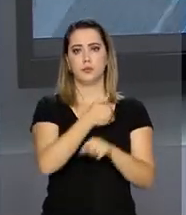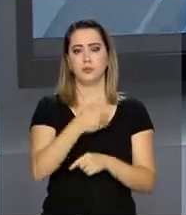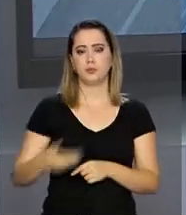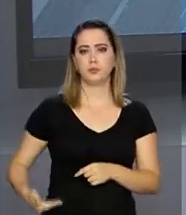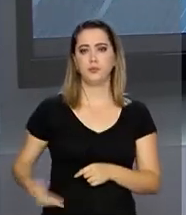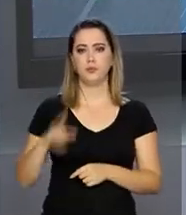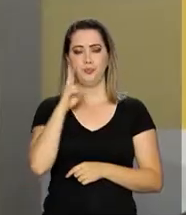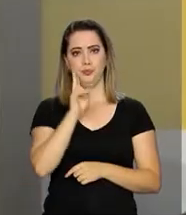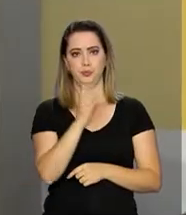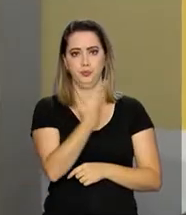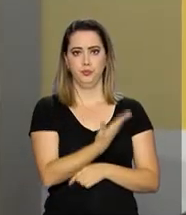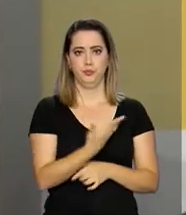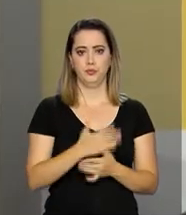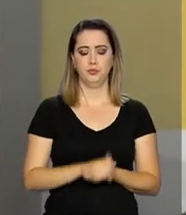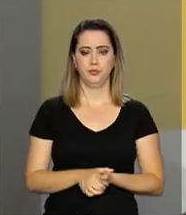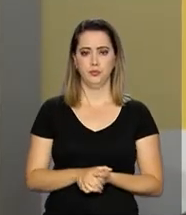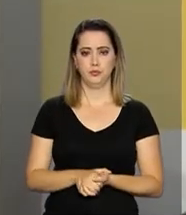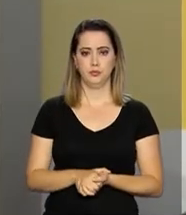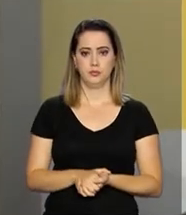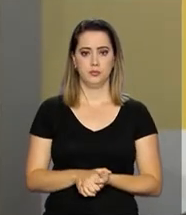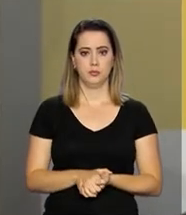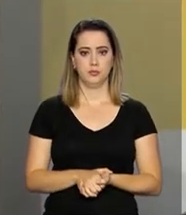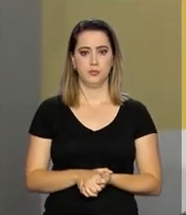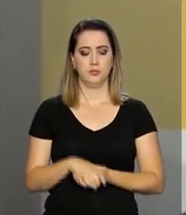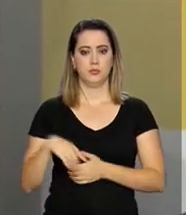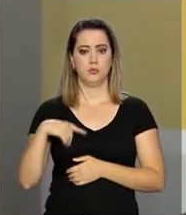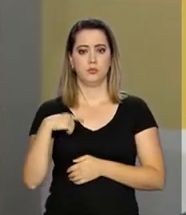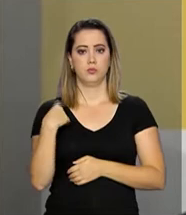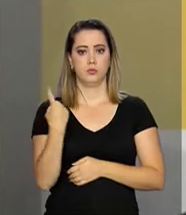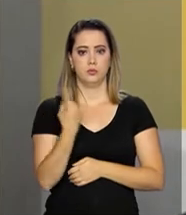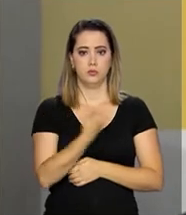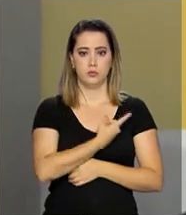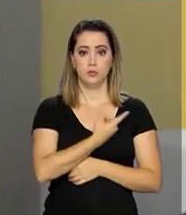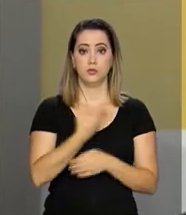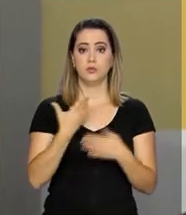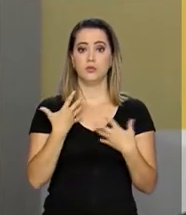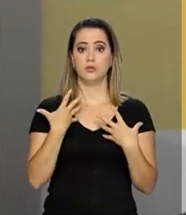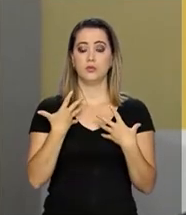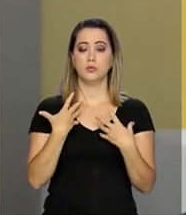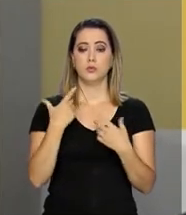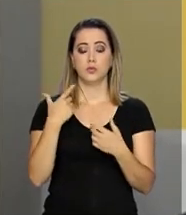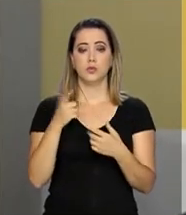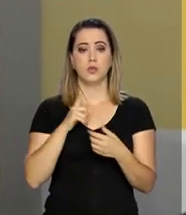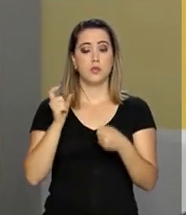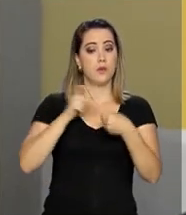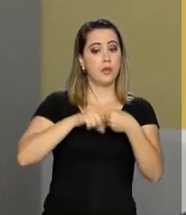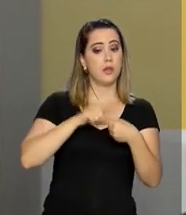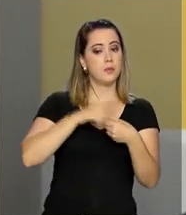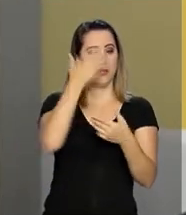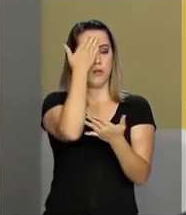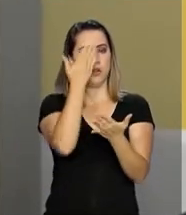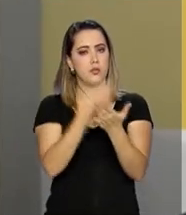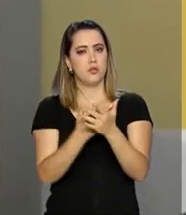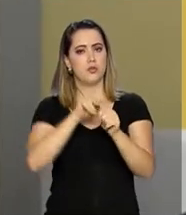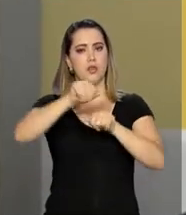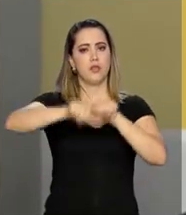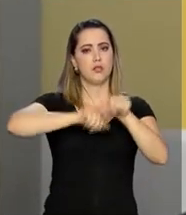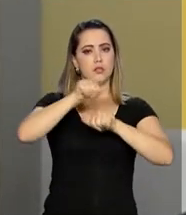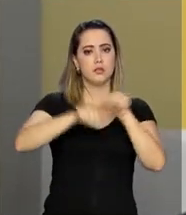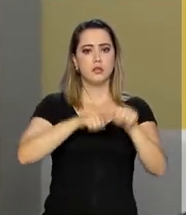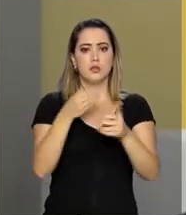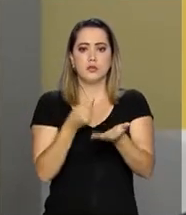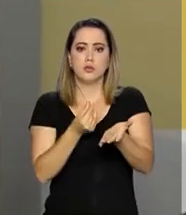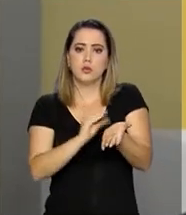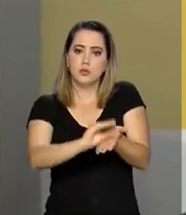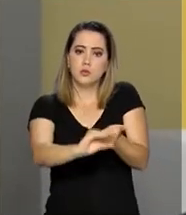ouvir nós resgatamos a confiança que se traduz em investimentos em